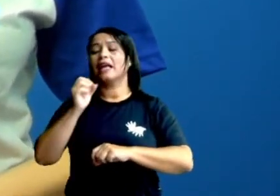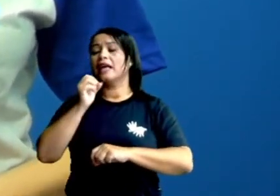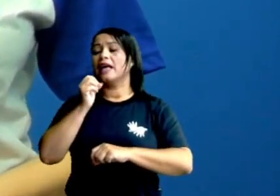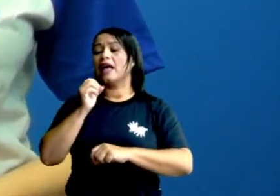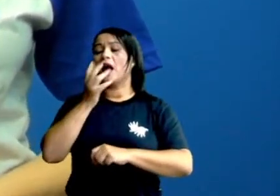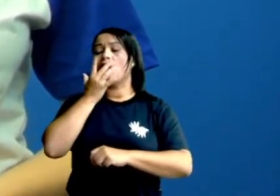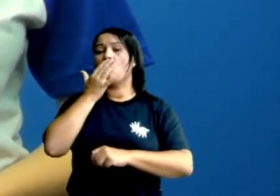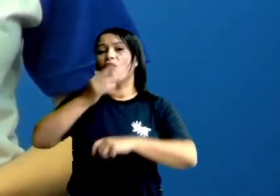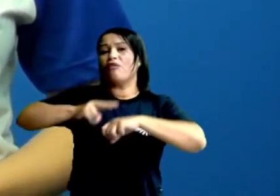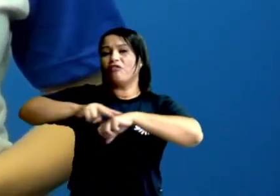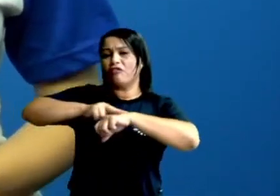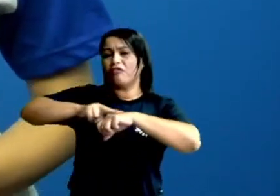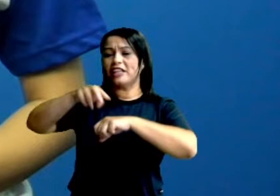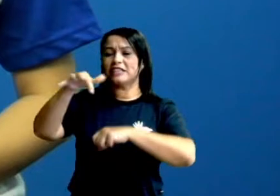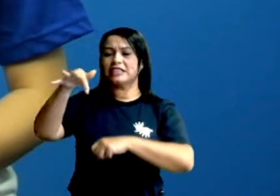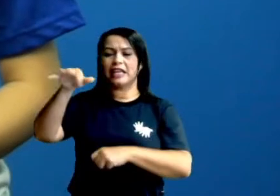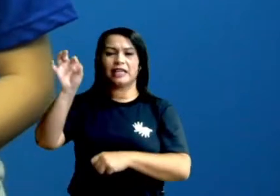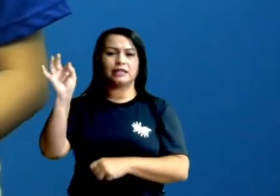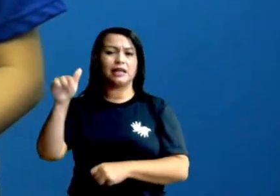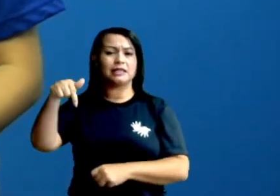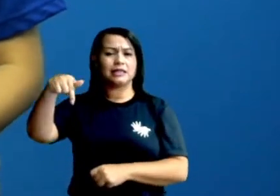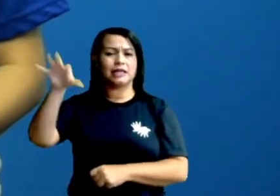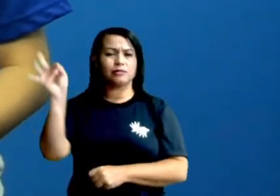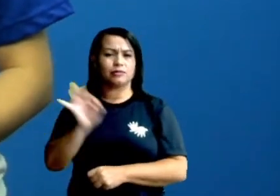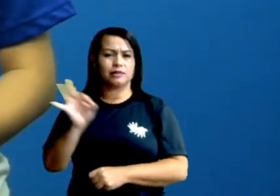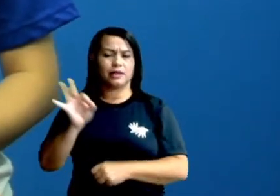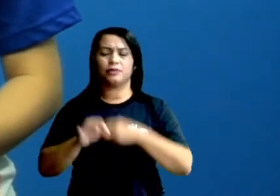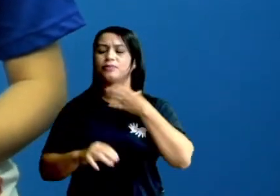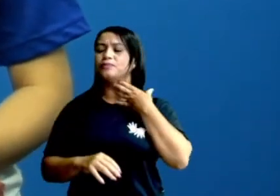como 7% da região.